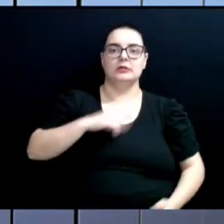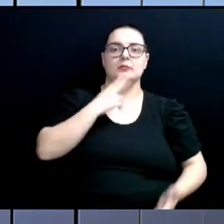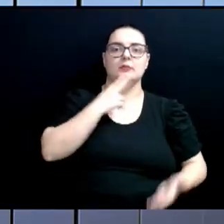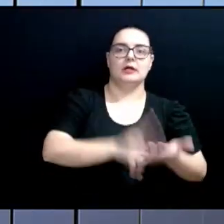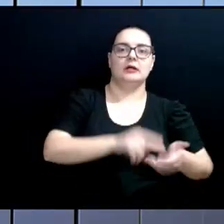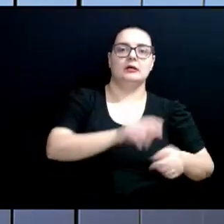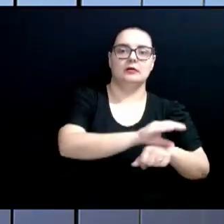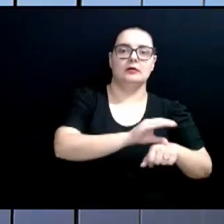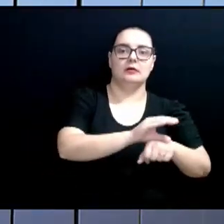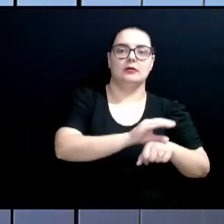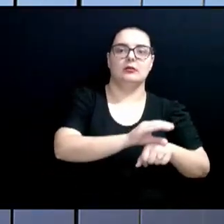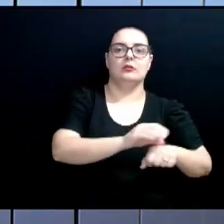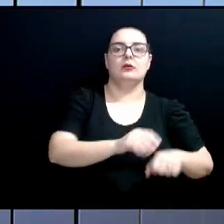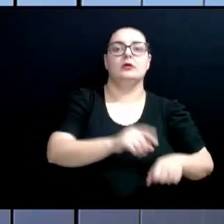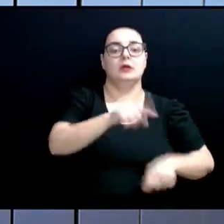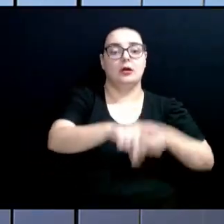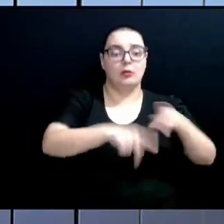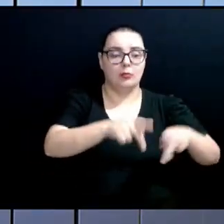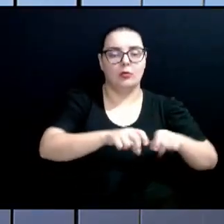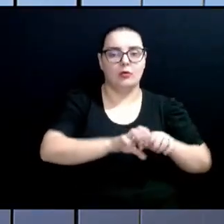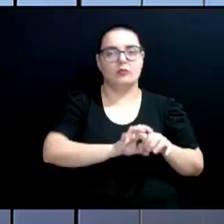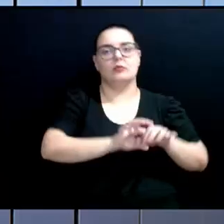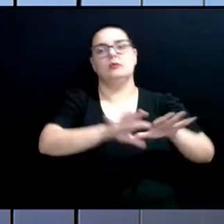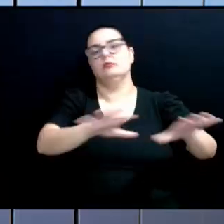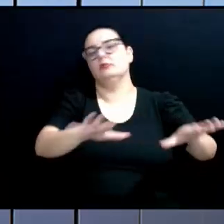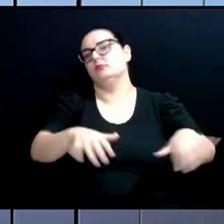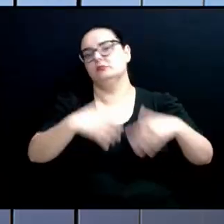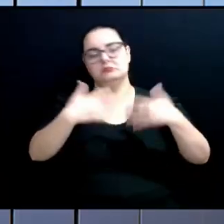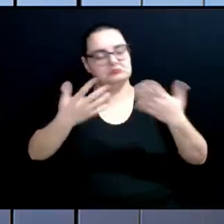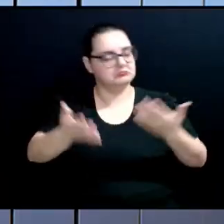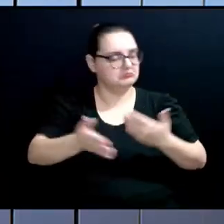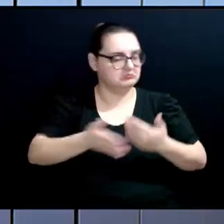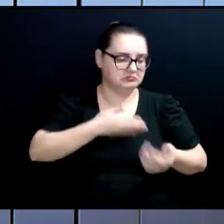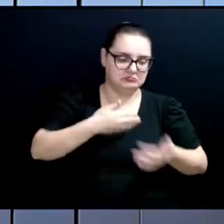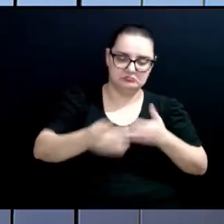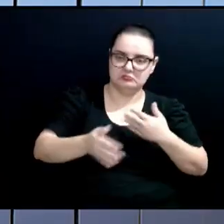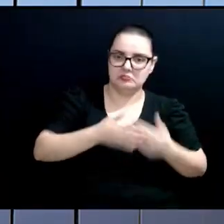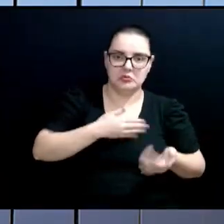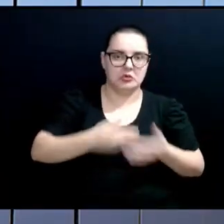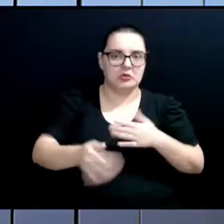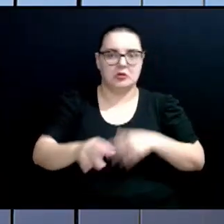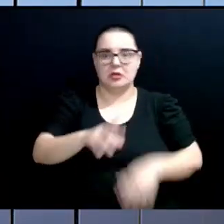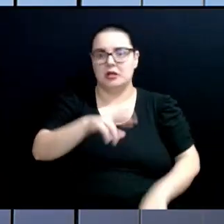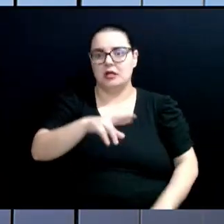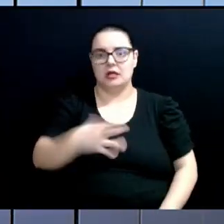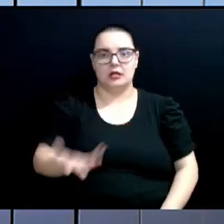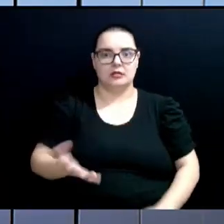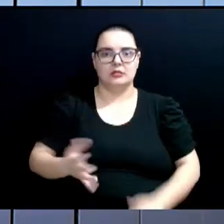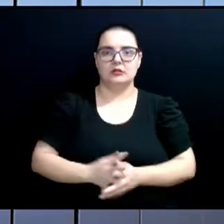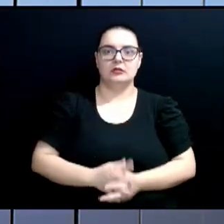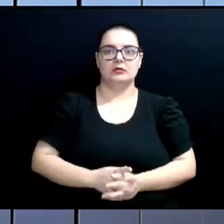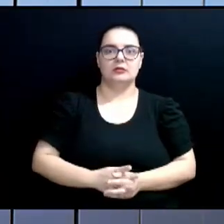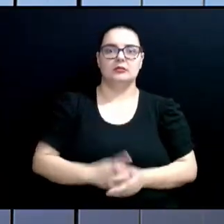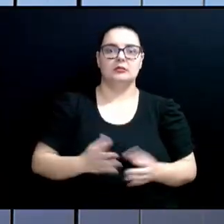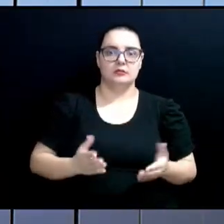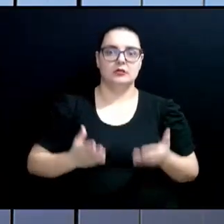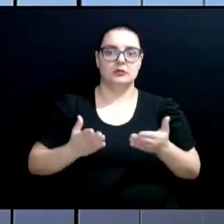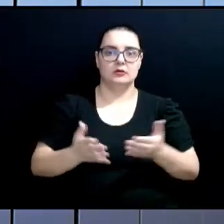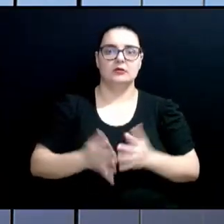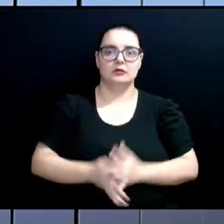né, do povo, seja por quais meios, né, isso fosse se colocar.